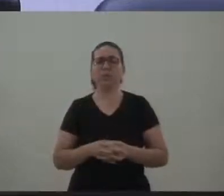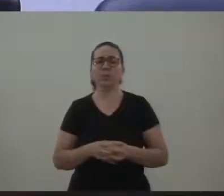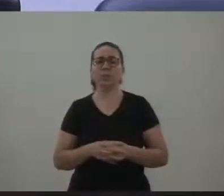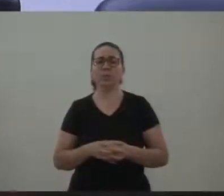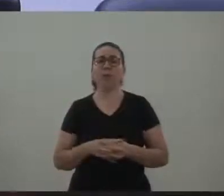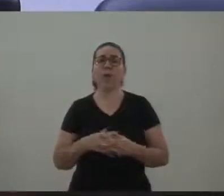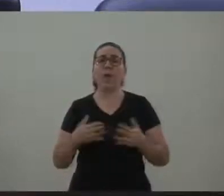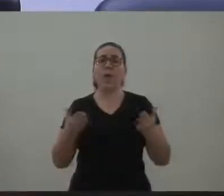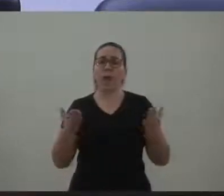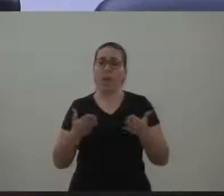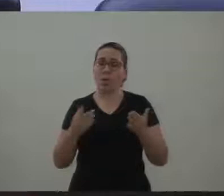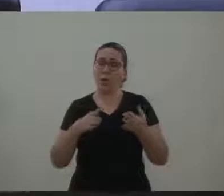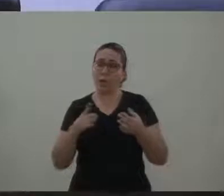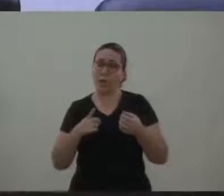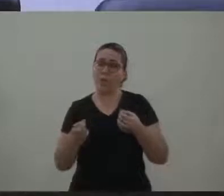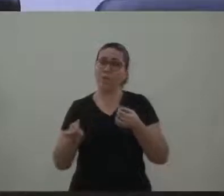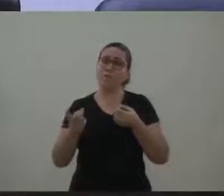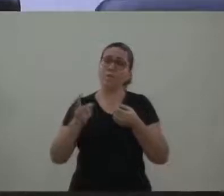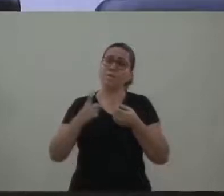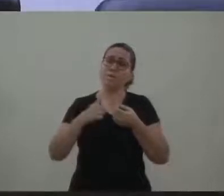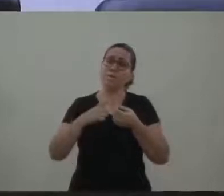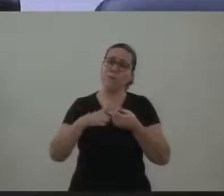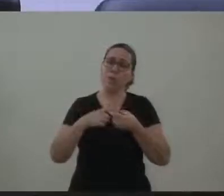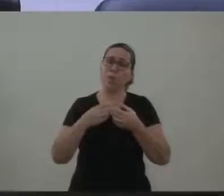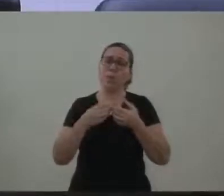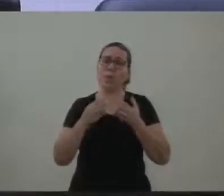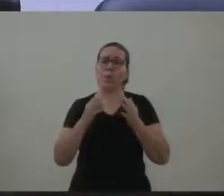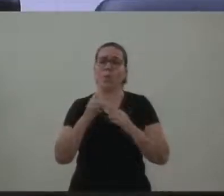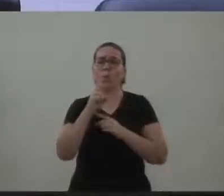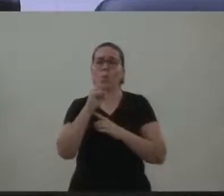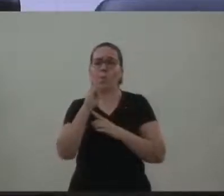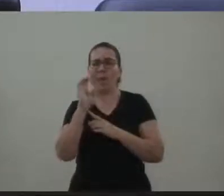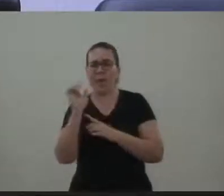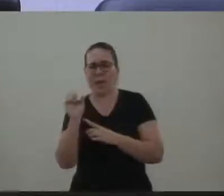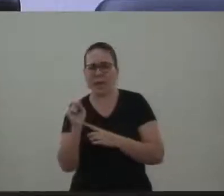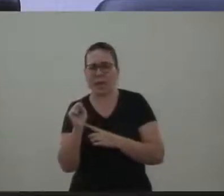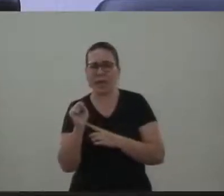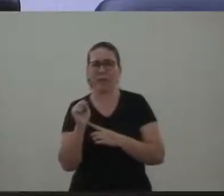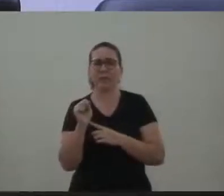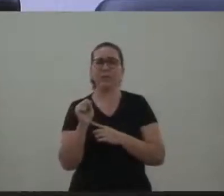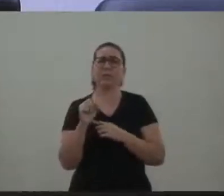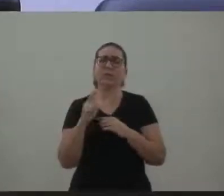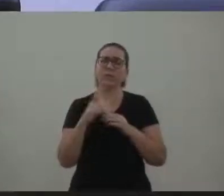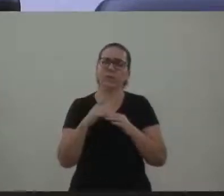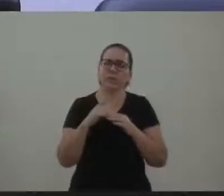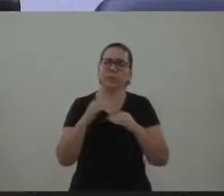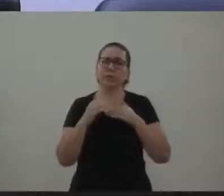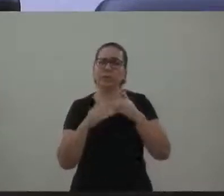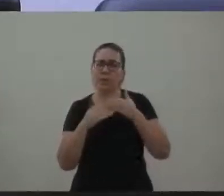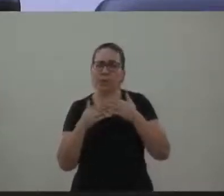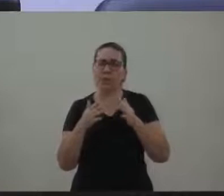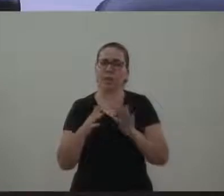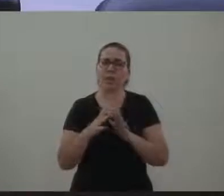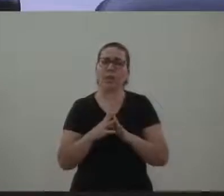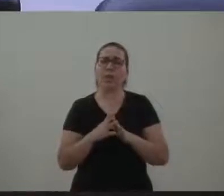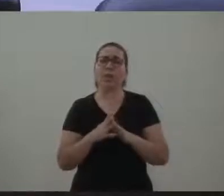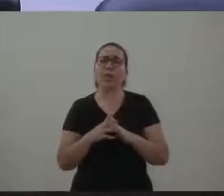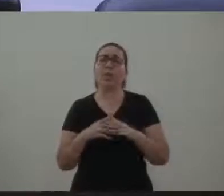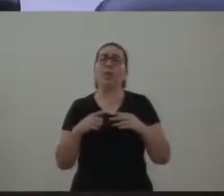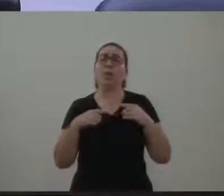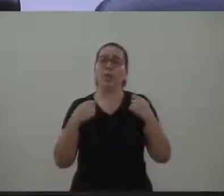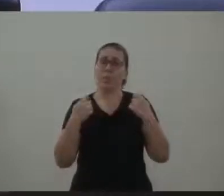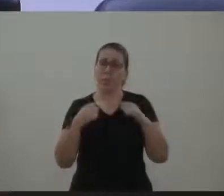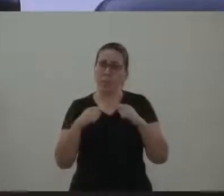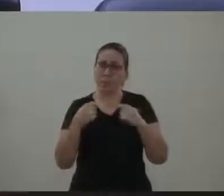nós, agora que está retomando a abertura das UBSs com um pouco, né, um atendimento um pouco maior, só que nós vamos ter